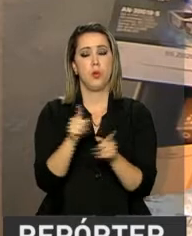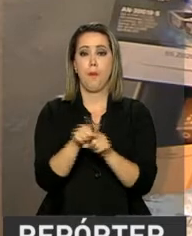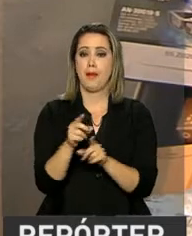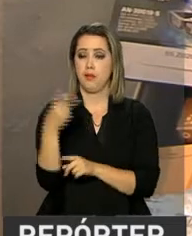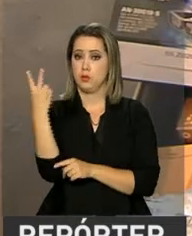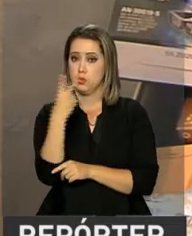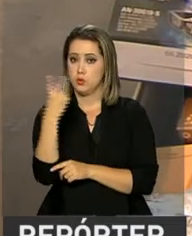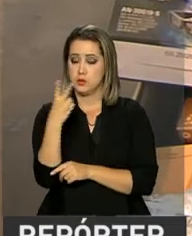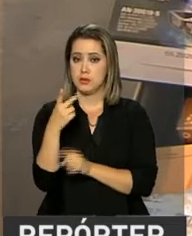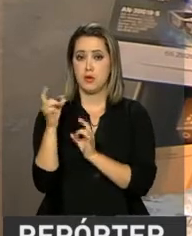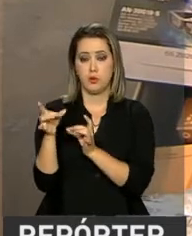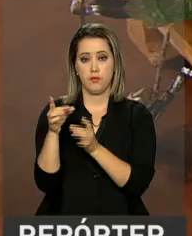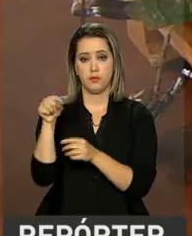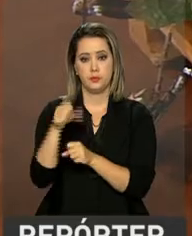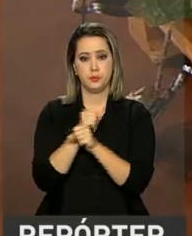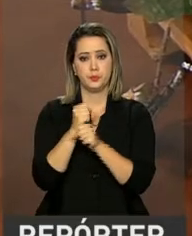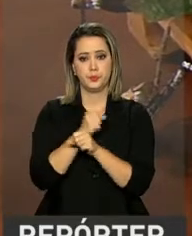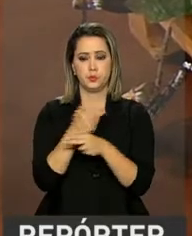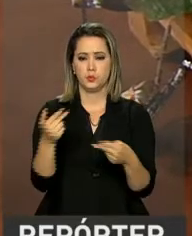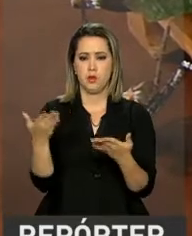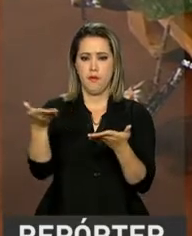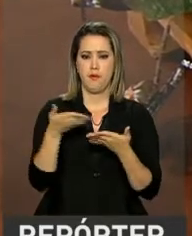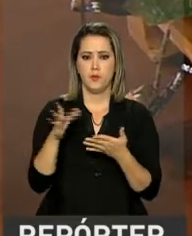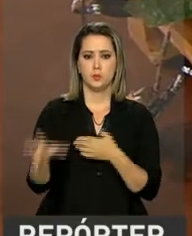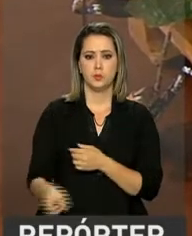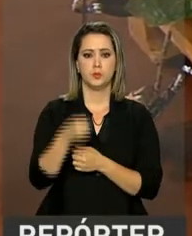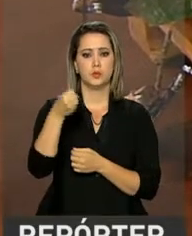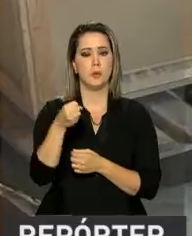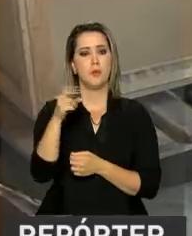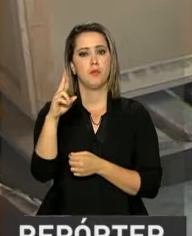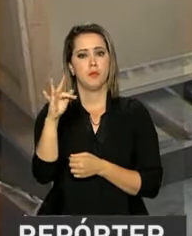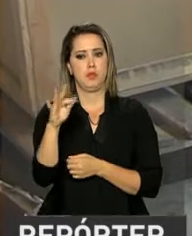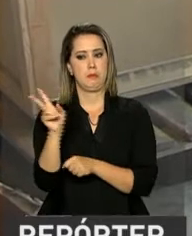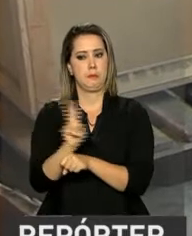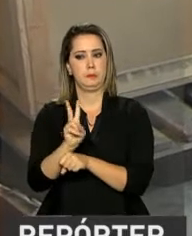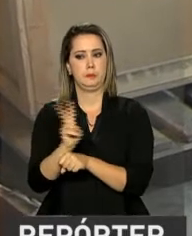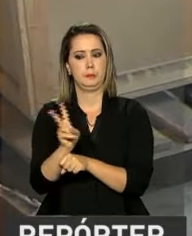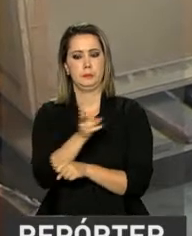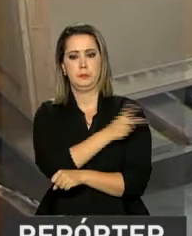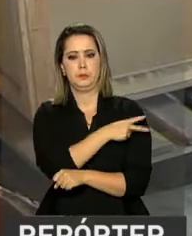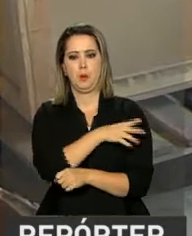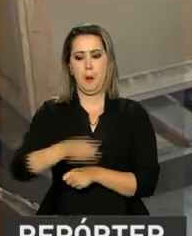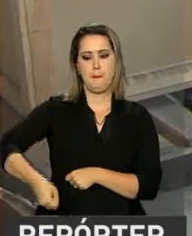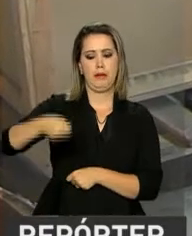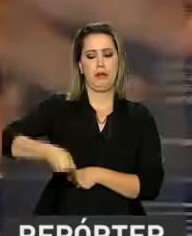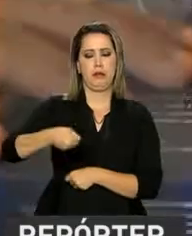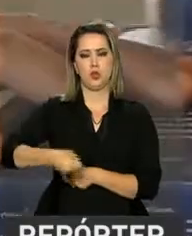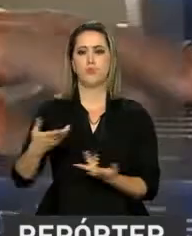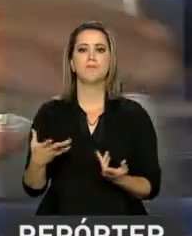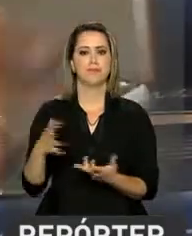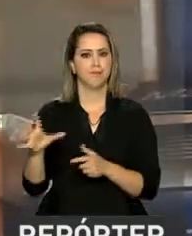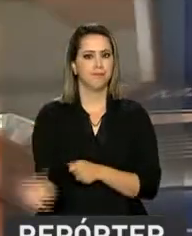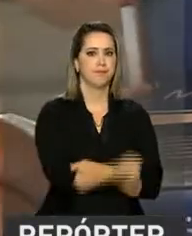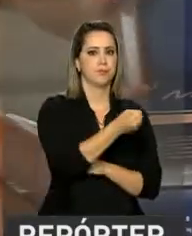no segundo leilão deste ano. Os itens vêm de apreensões feitas pela Receita Federal de regime de bagagens acompanhadas